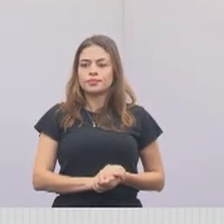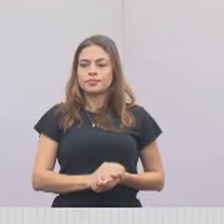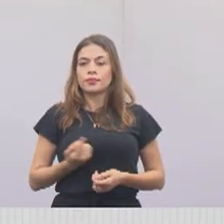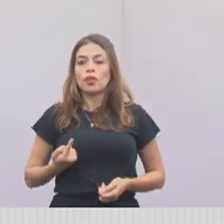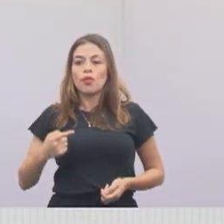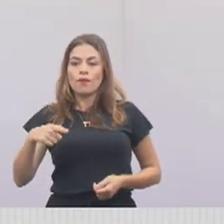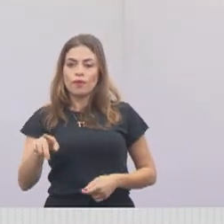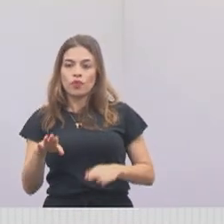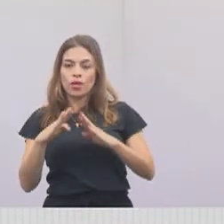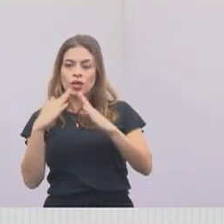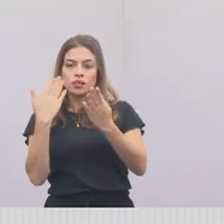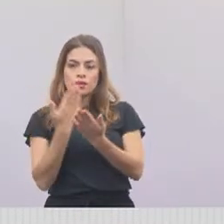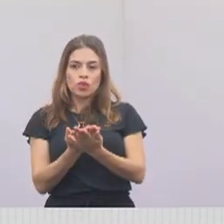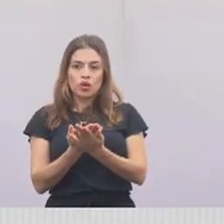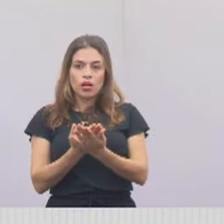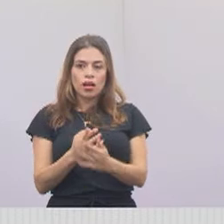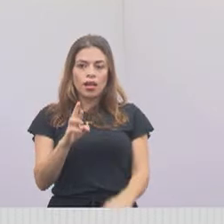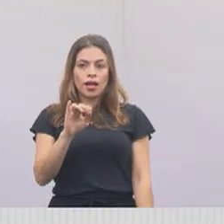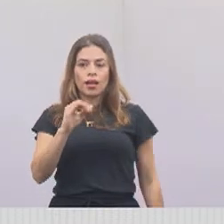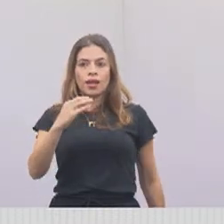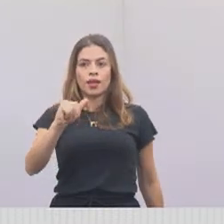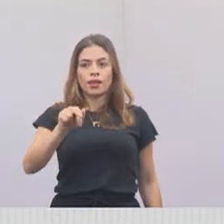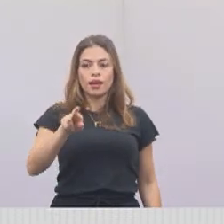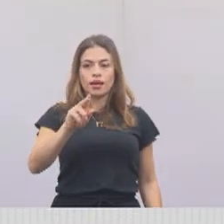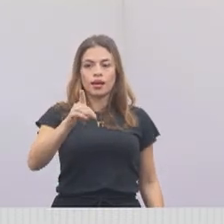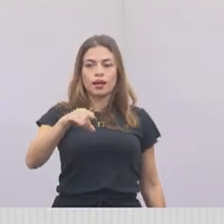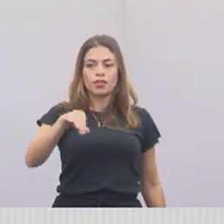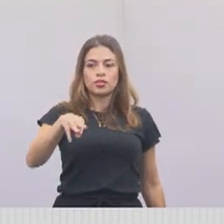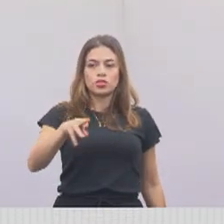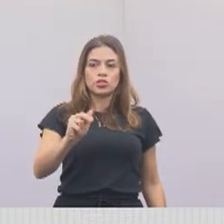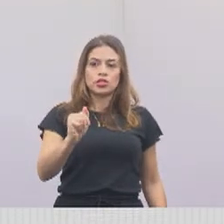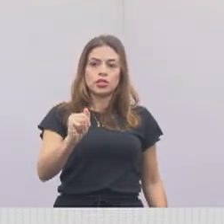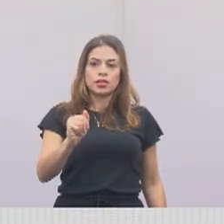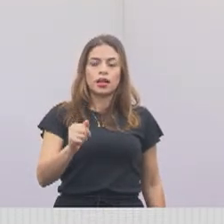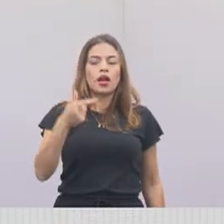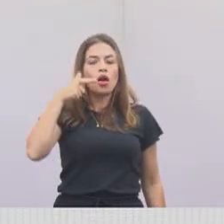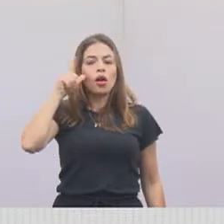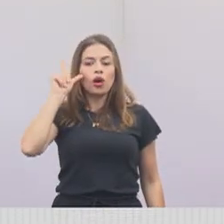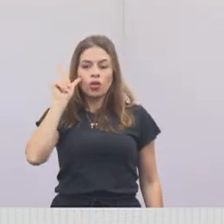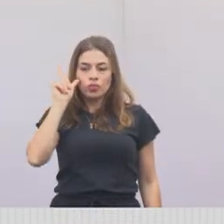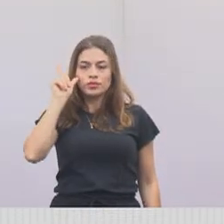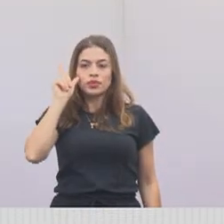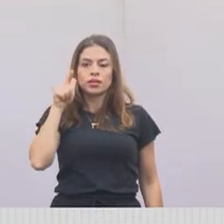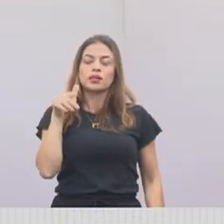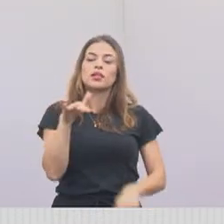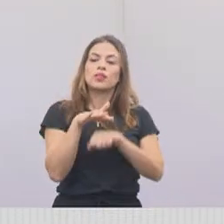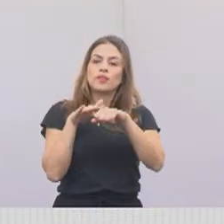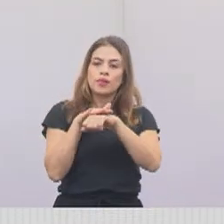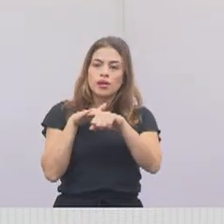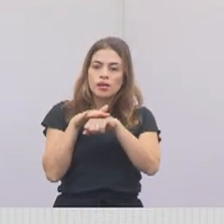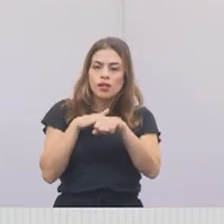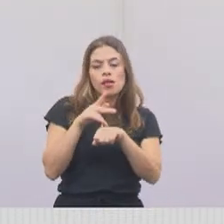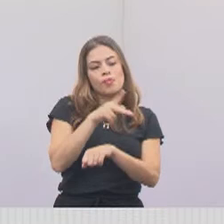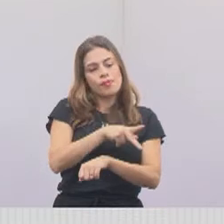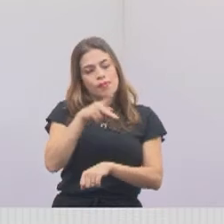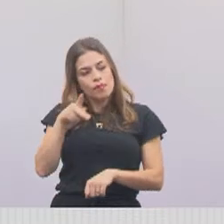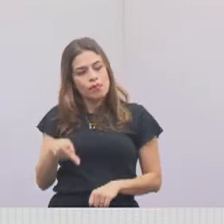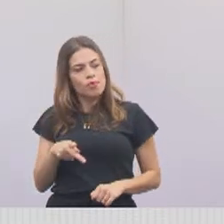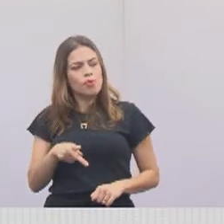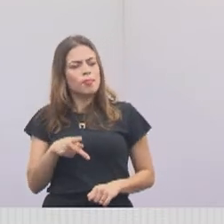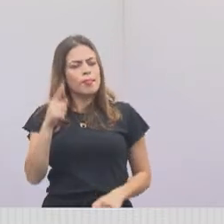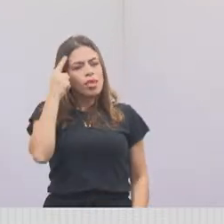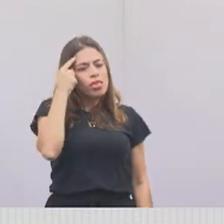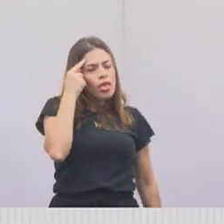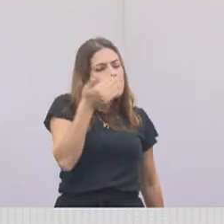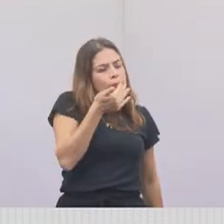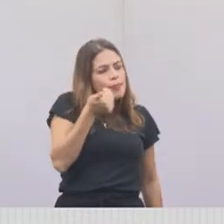escola Ricardina, conversando ali com os professores ontem, né, sobre as melhorias que podemos ter